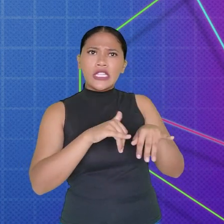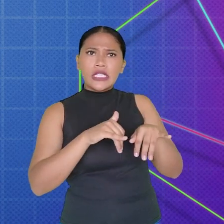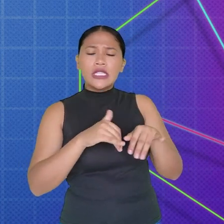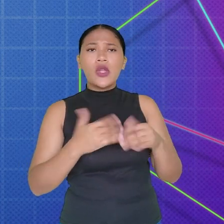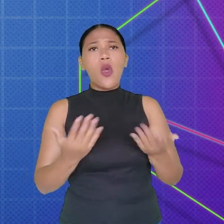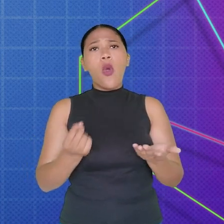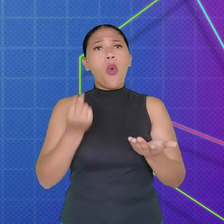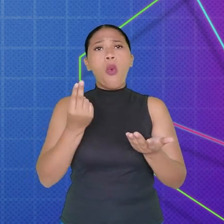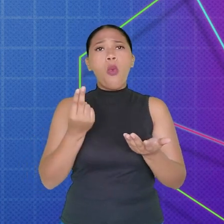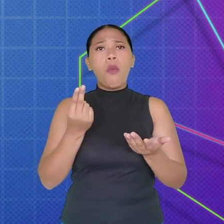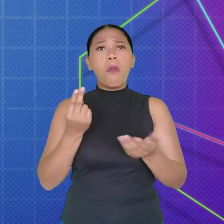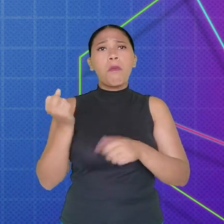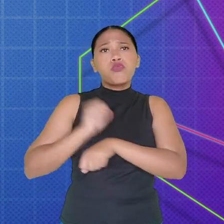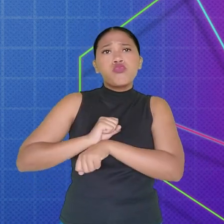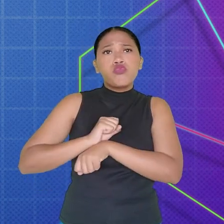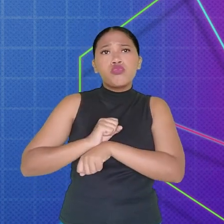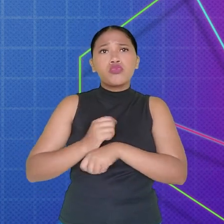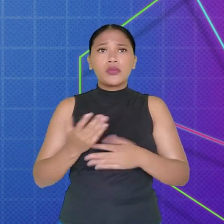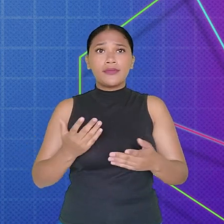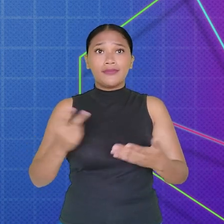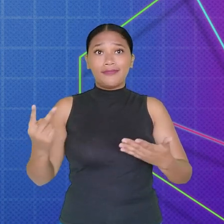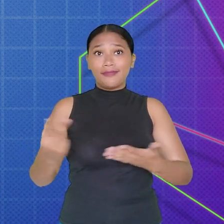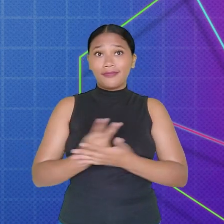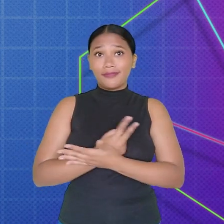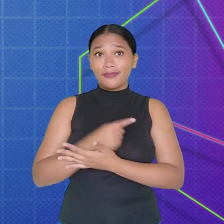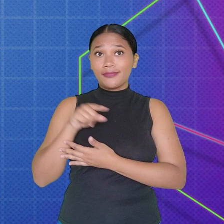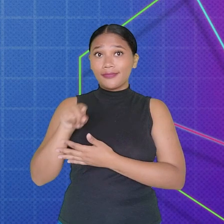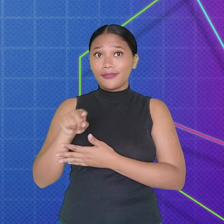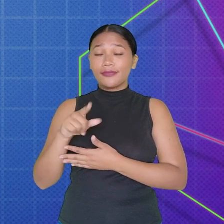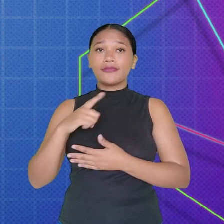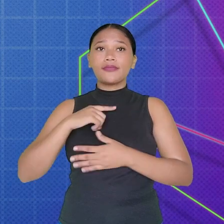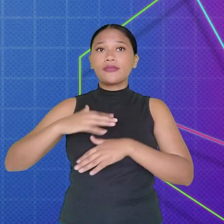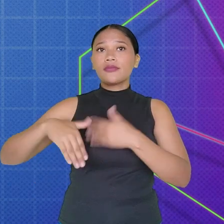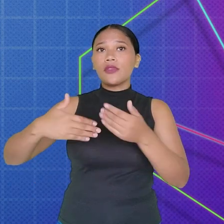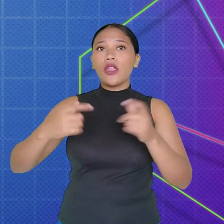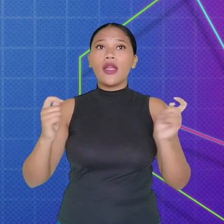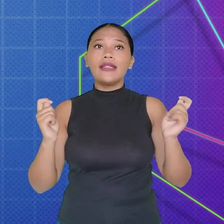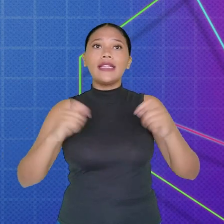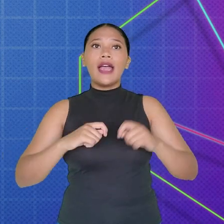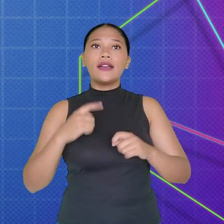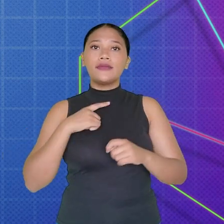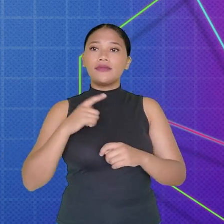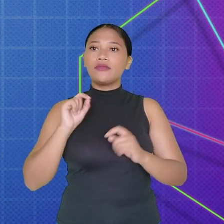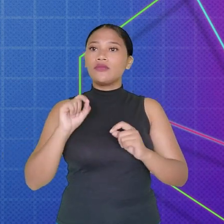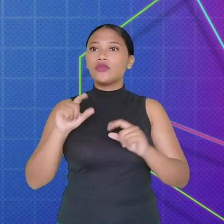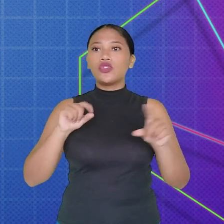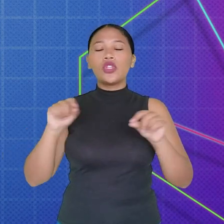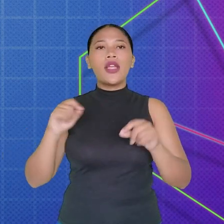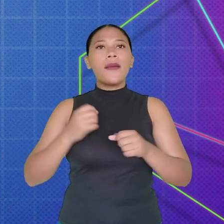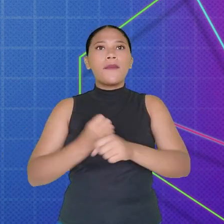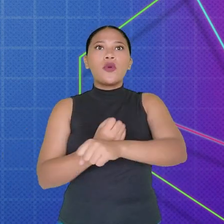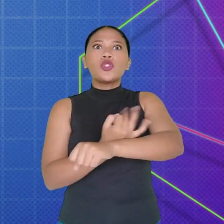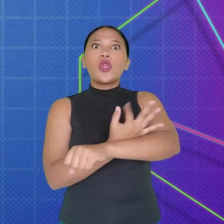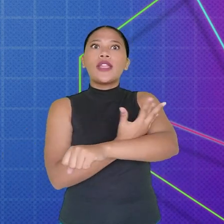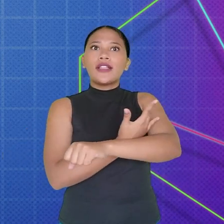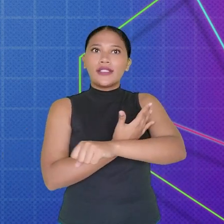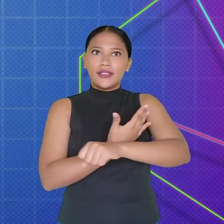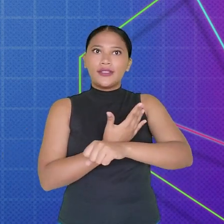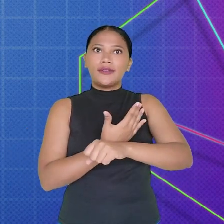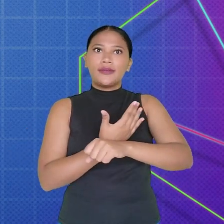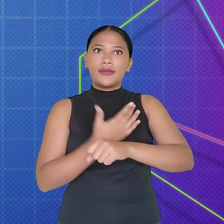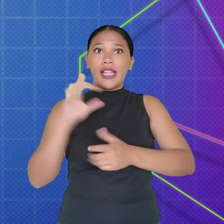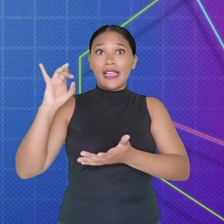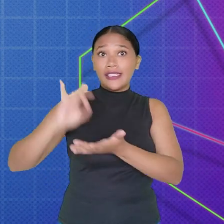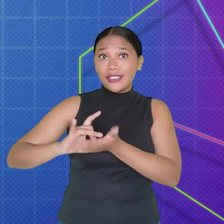termina ou quando um som é pausado. Com esses eventos, os desenvolvedores podem adicionar trilhas sonoras emocionantes,